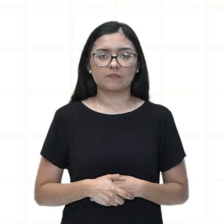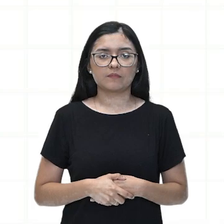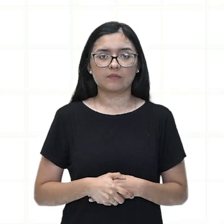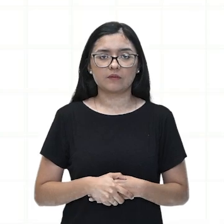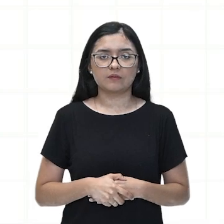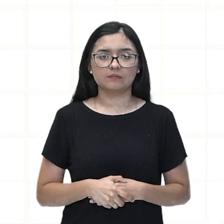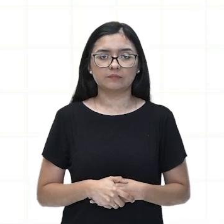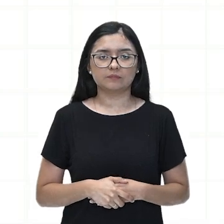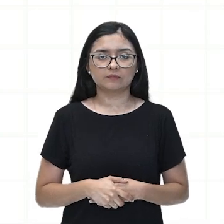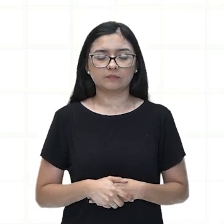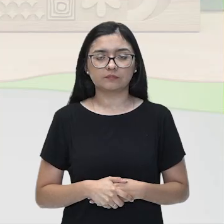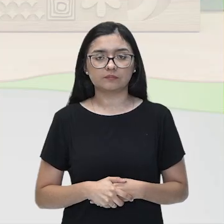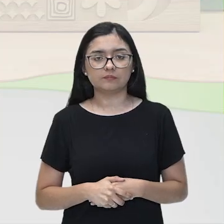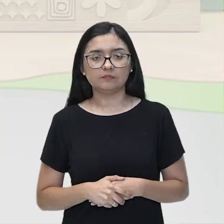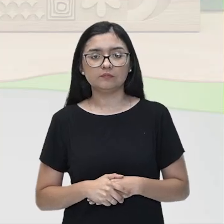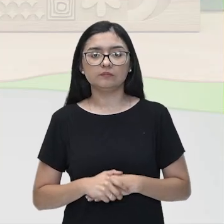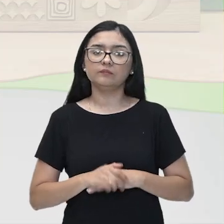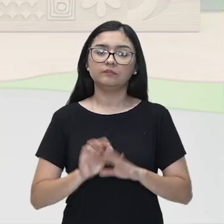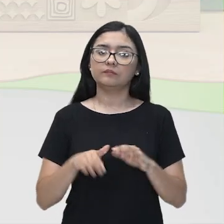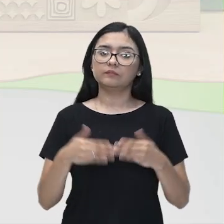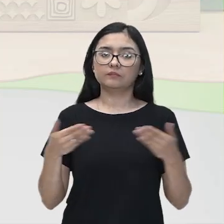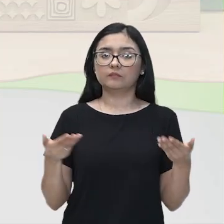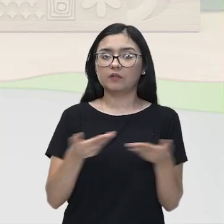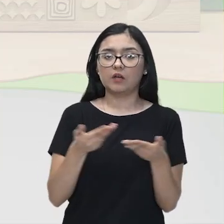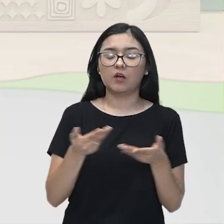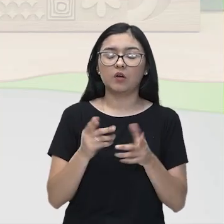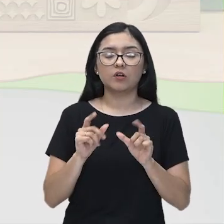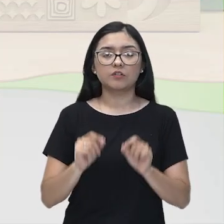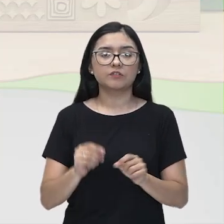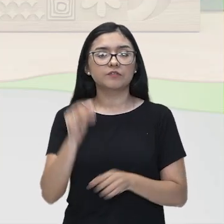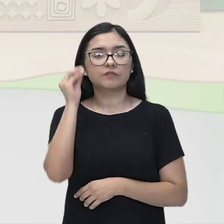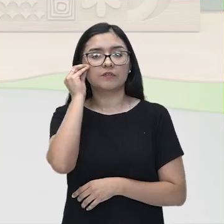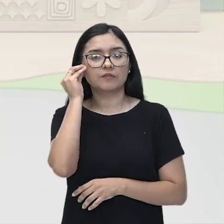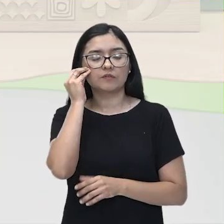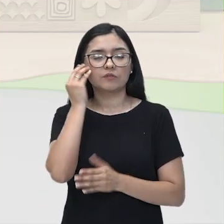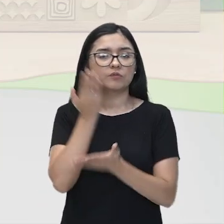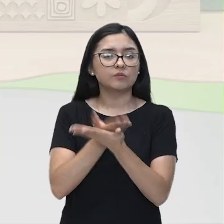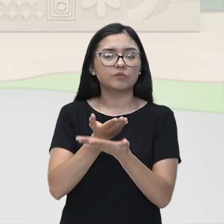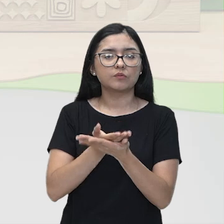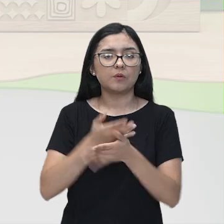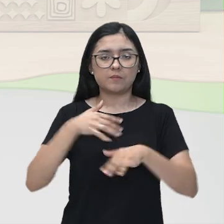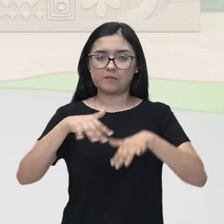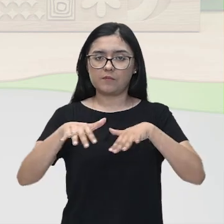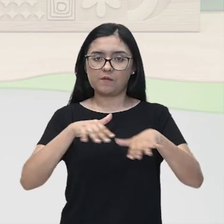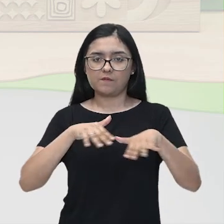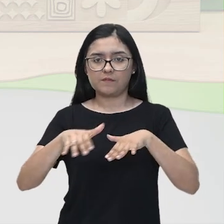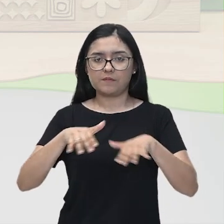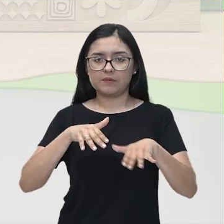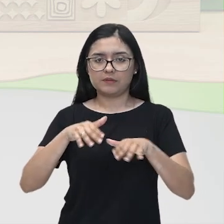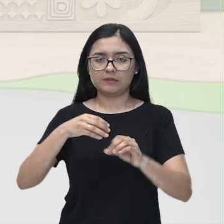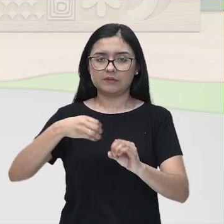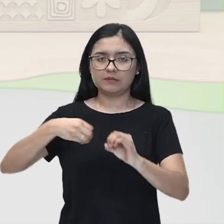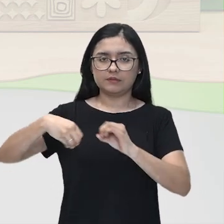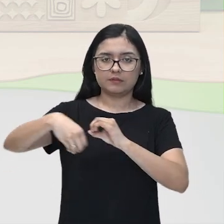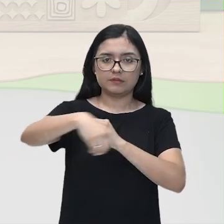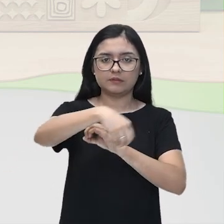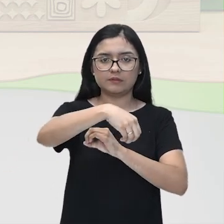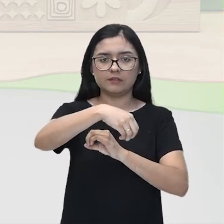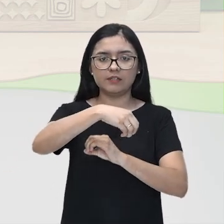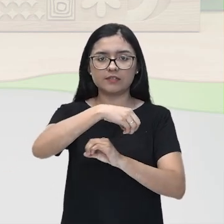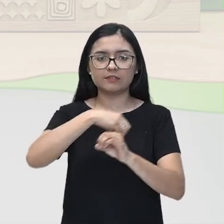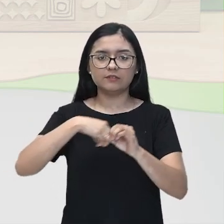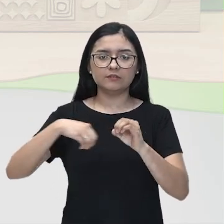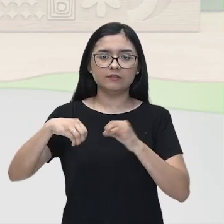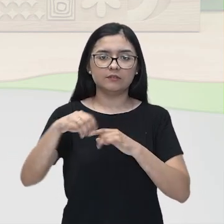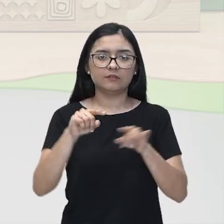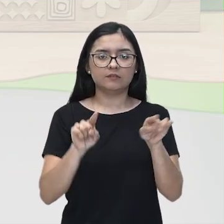E aí, nós vamos agora ver o que é a translação. A translação é um movimento que a